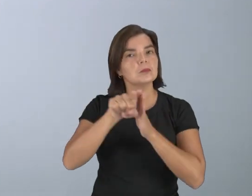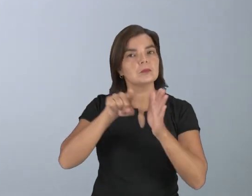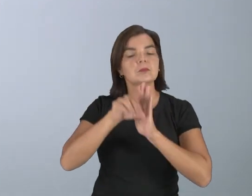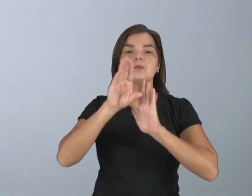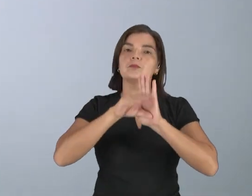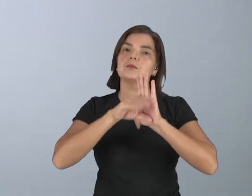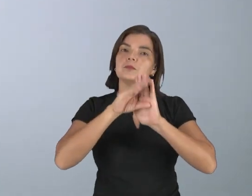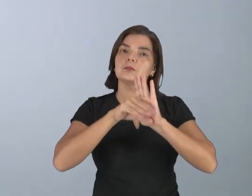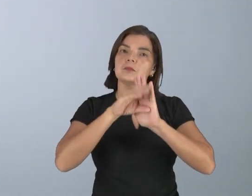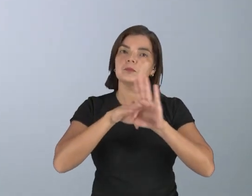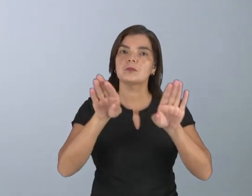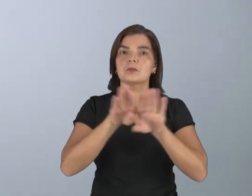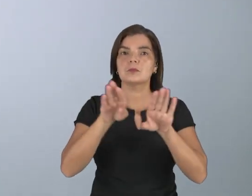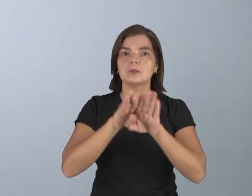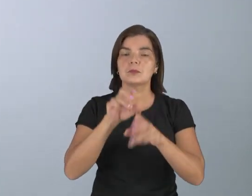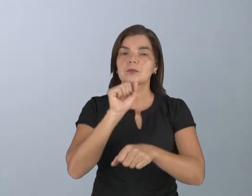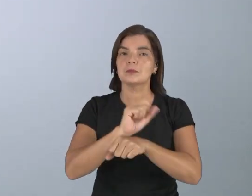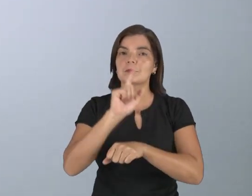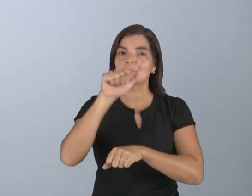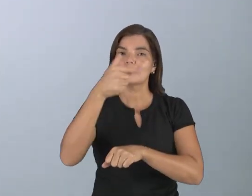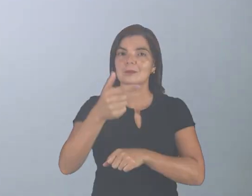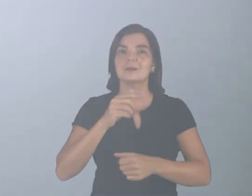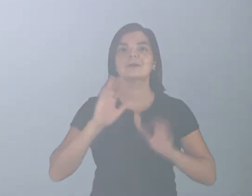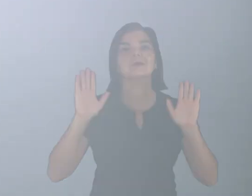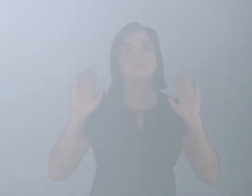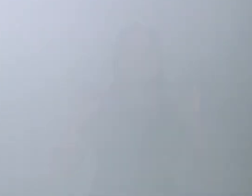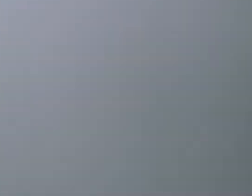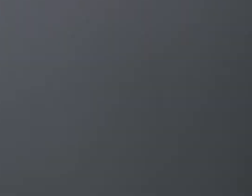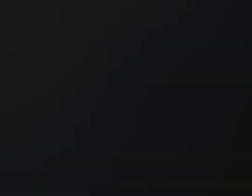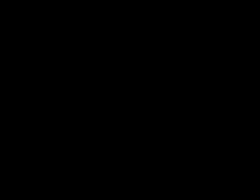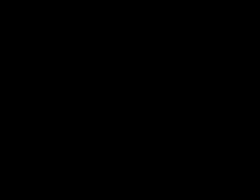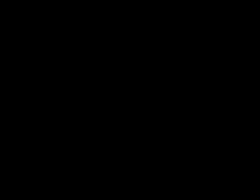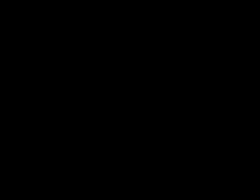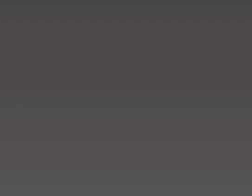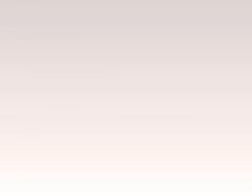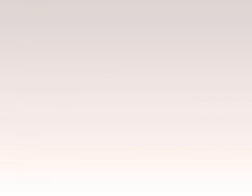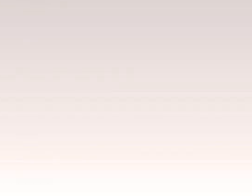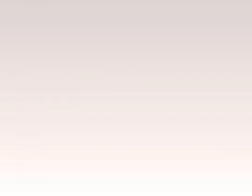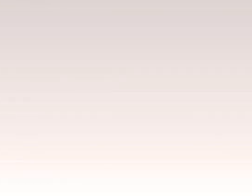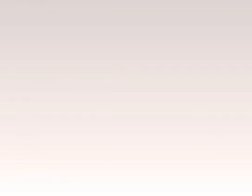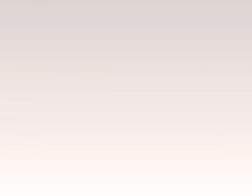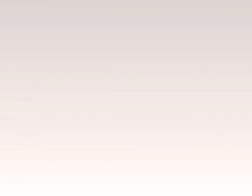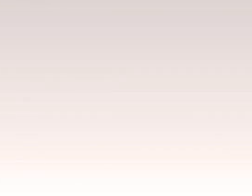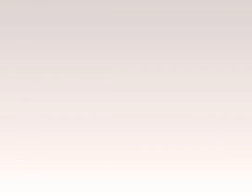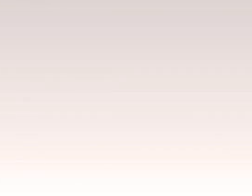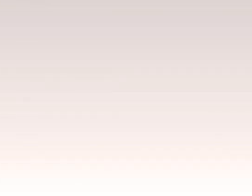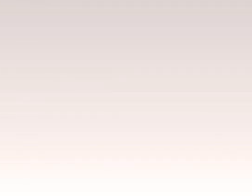conteúdos sobre hidrostática. Eu te espero aqui na próxima. Até mais!